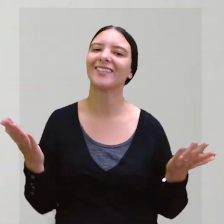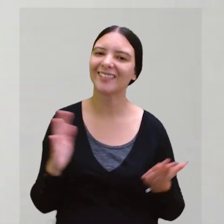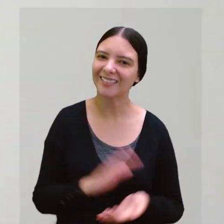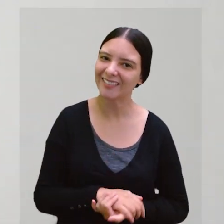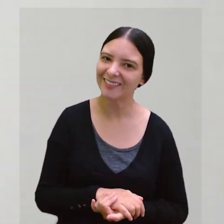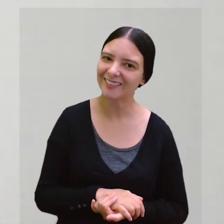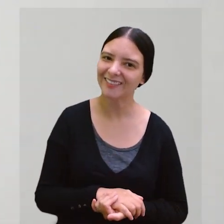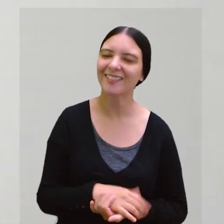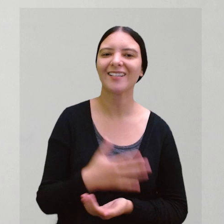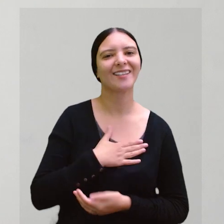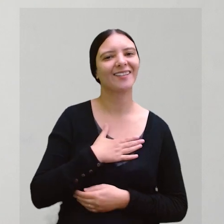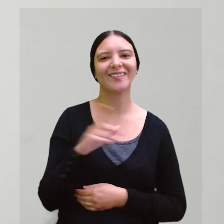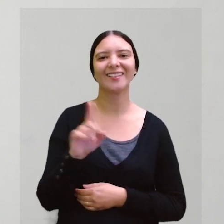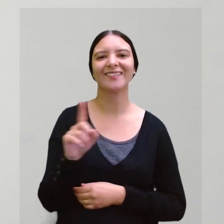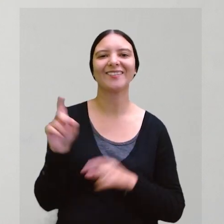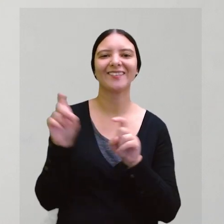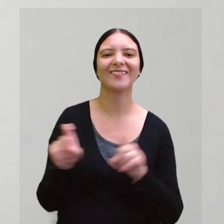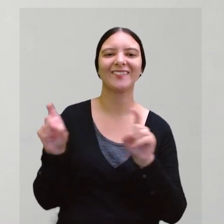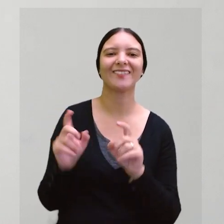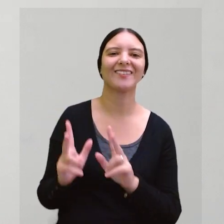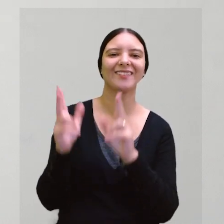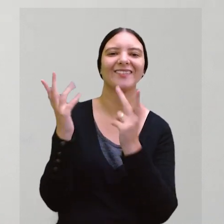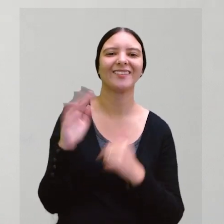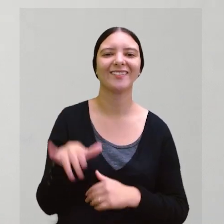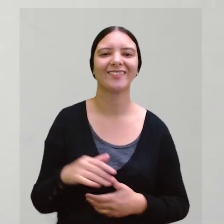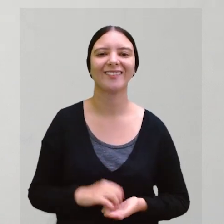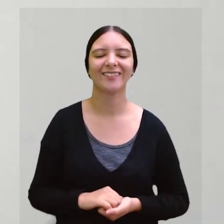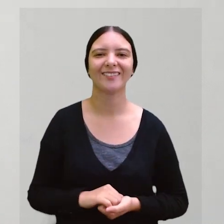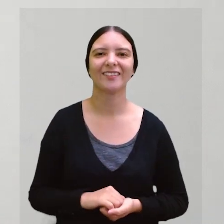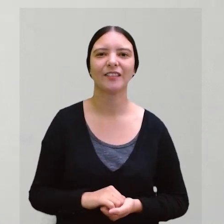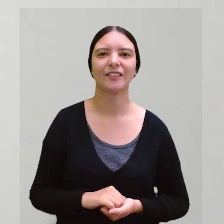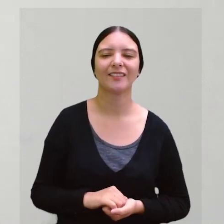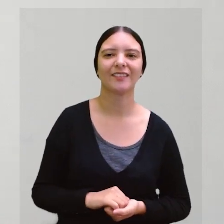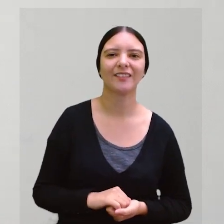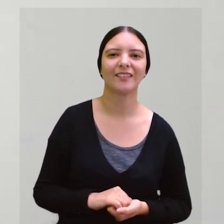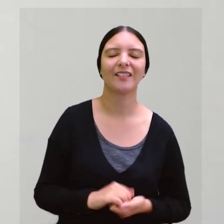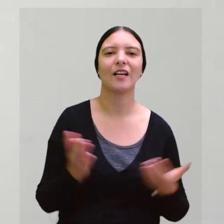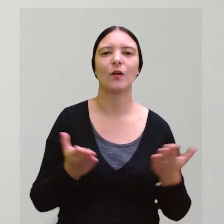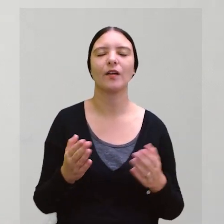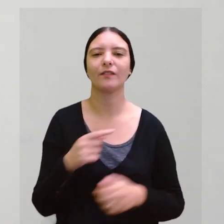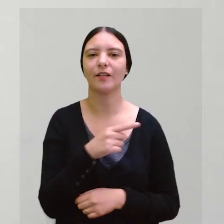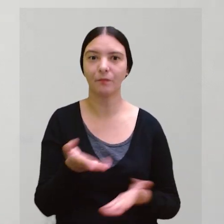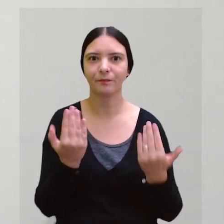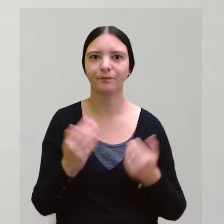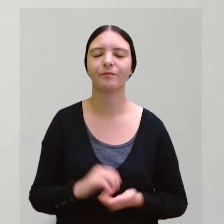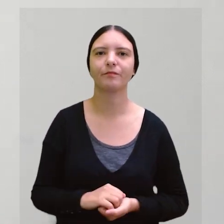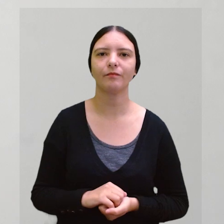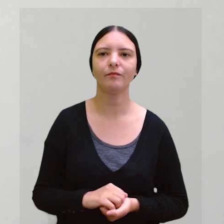Pois é, mas não fui eu, foi o programa de computador. Vamos deixar o pessoal do Cruzeiro cantar agora, vai lá.